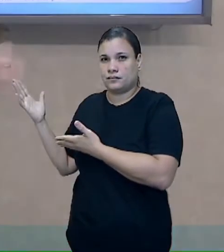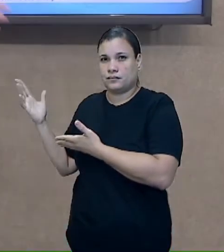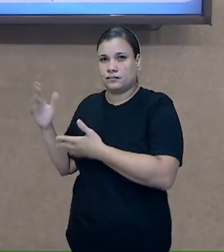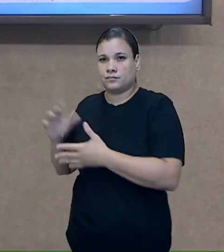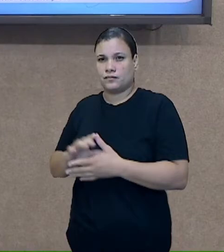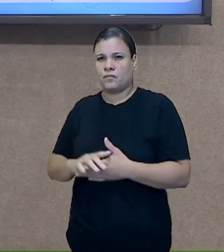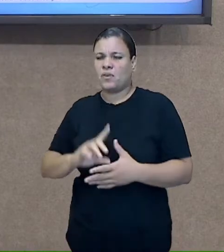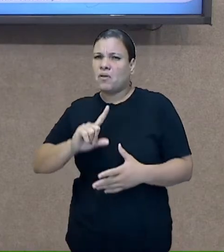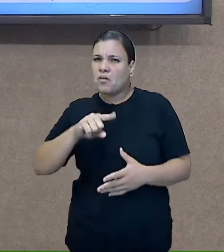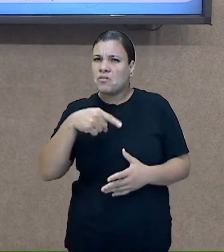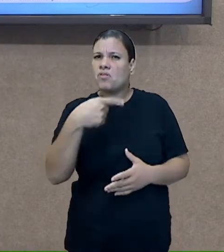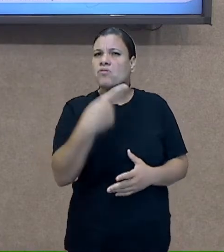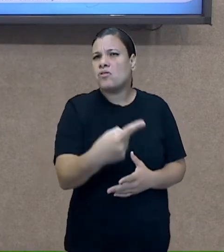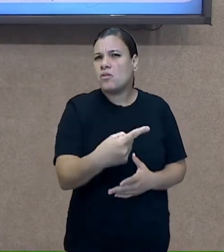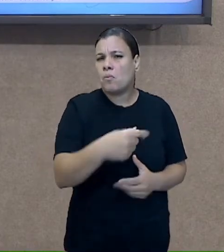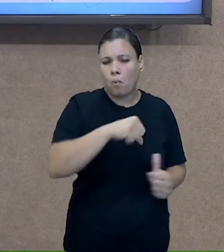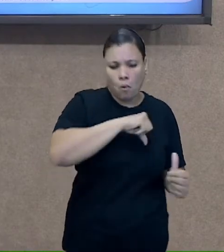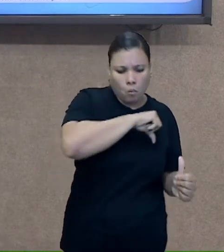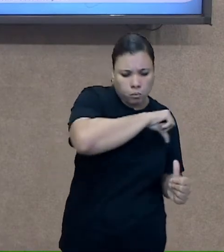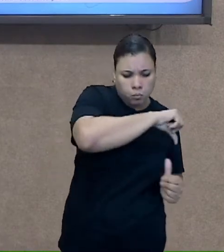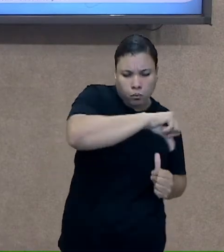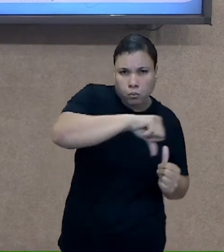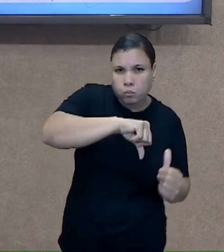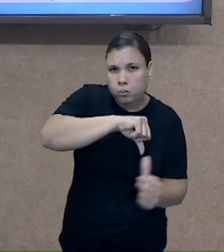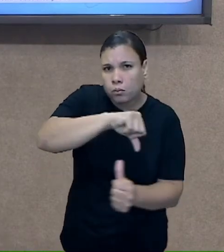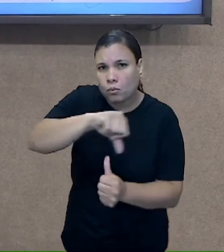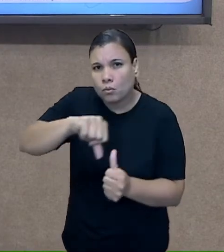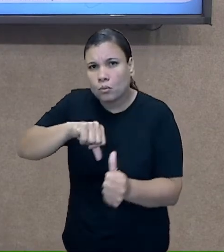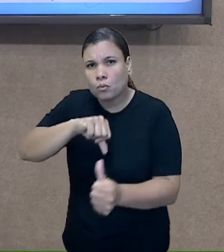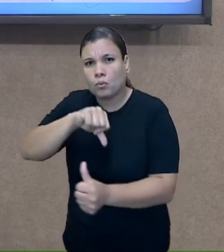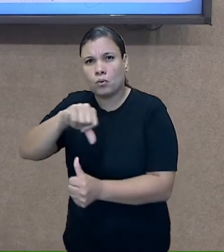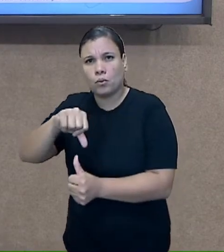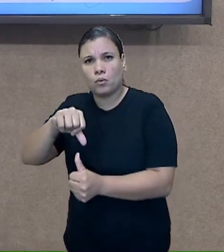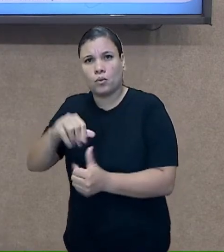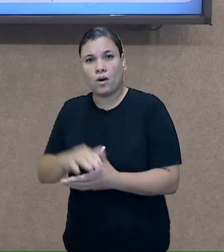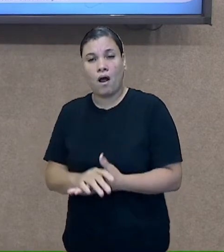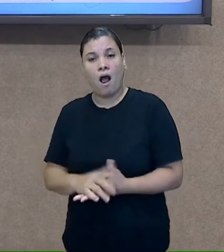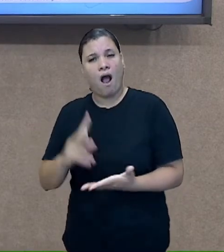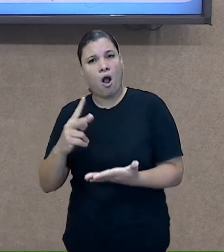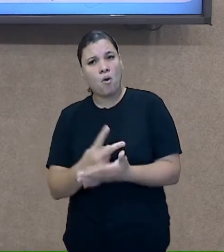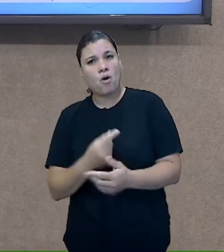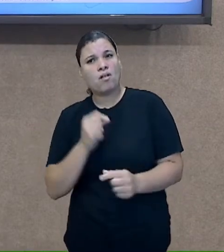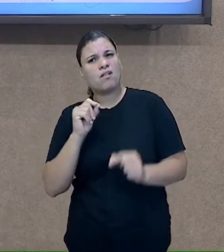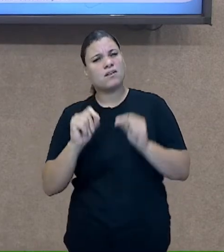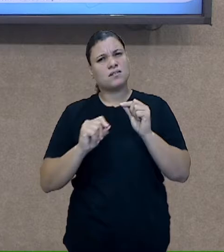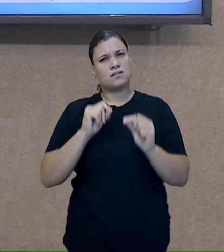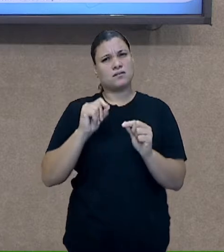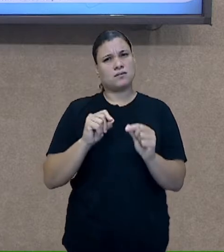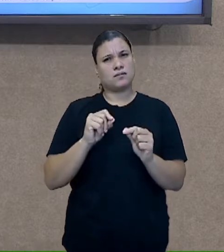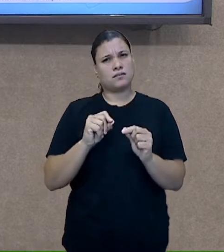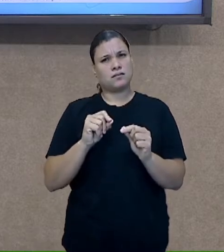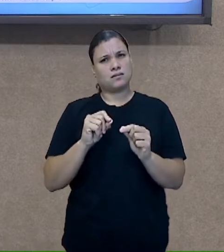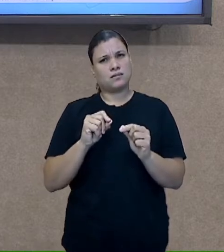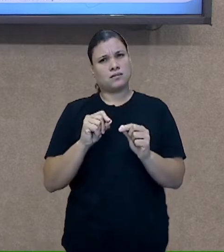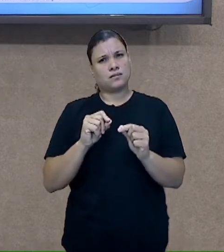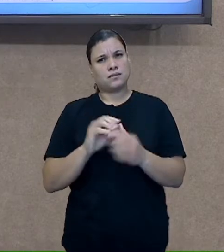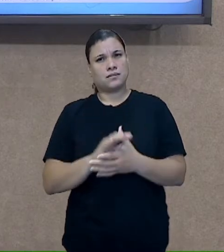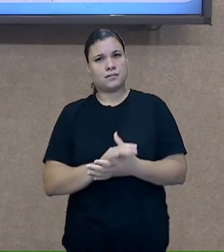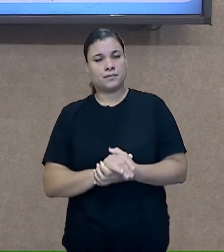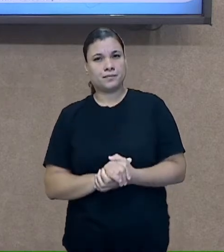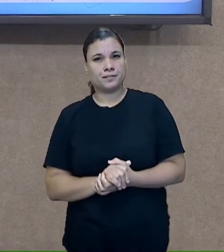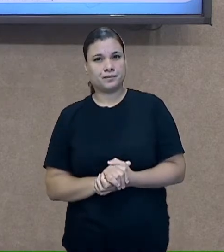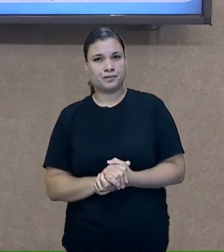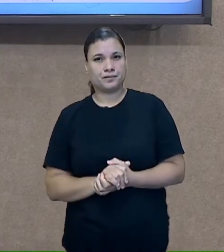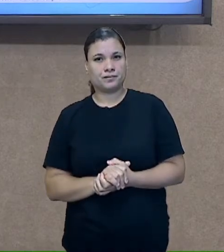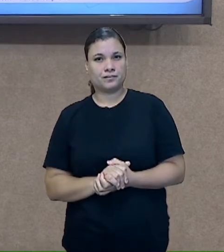ter, no caso destes insetos aqui, uma metamorfose incompleta e o ser